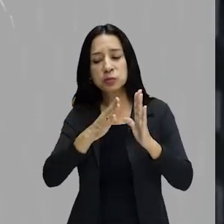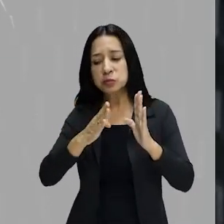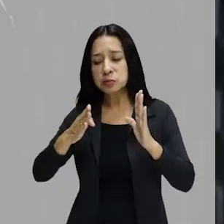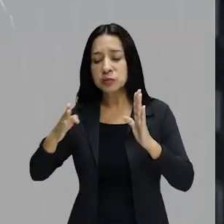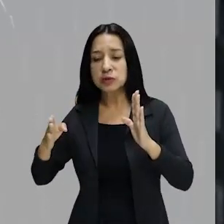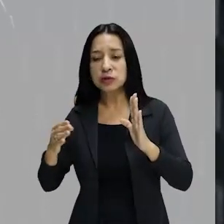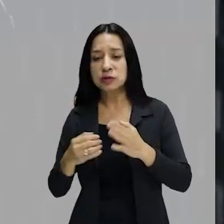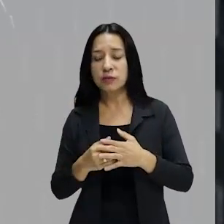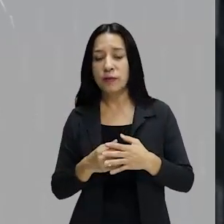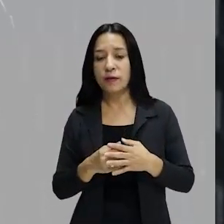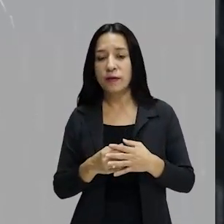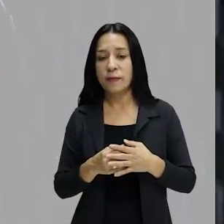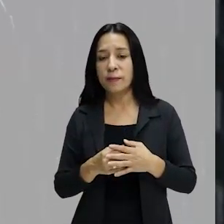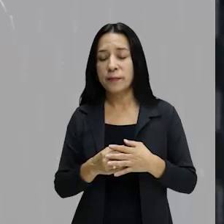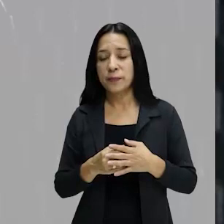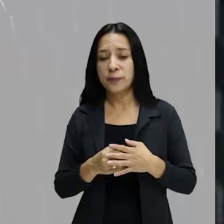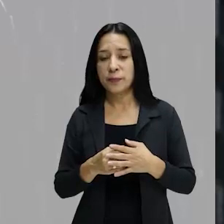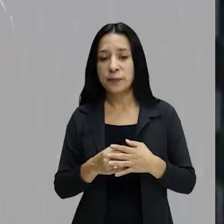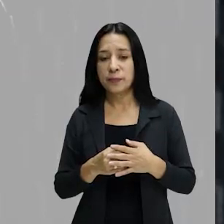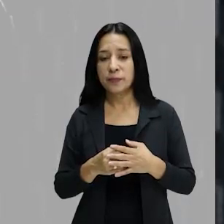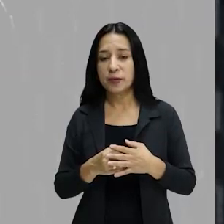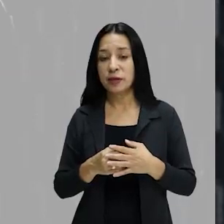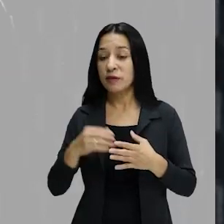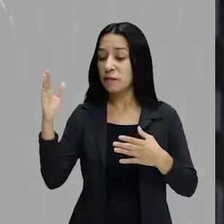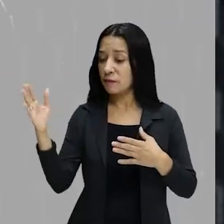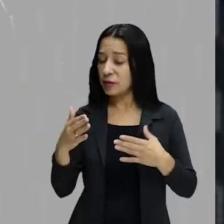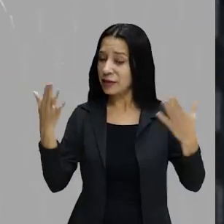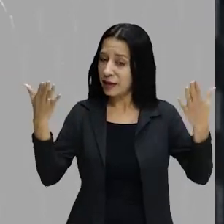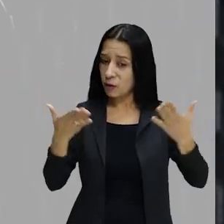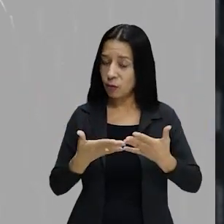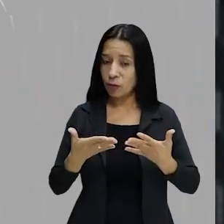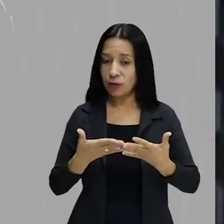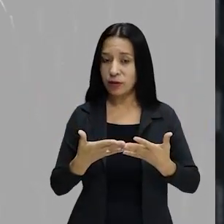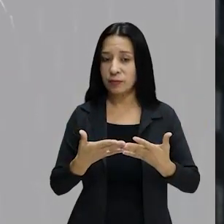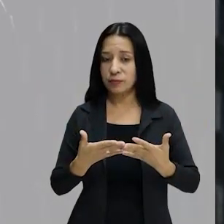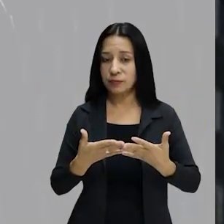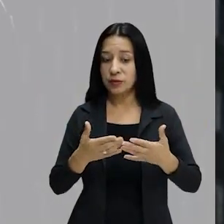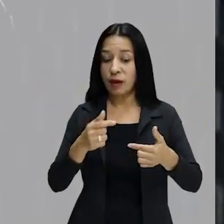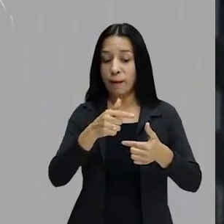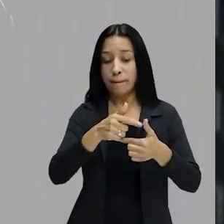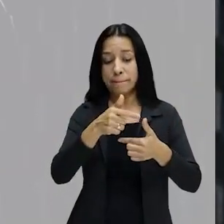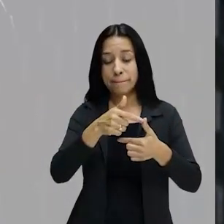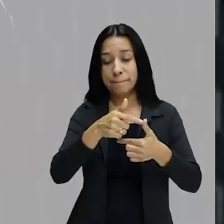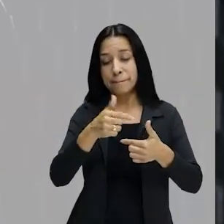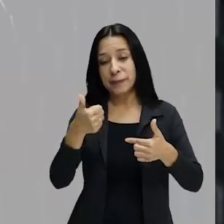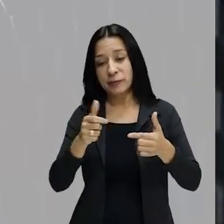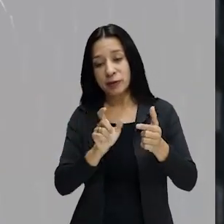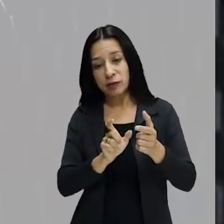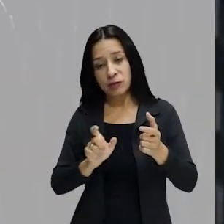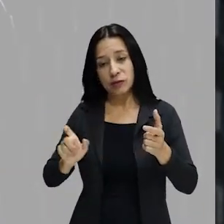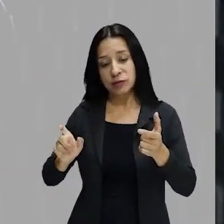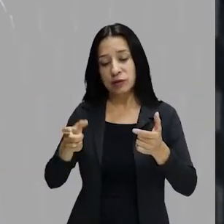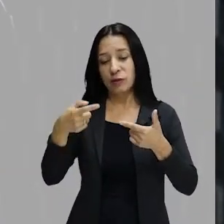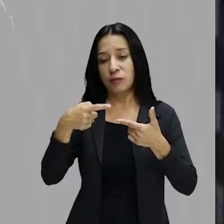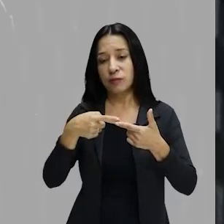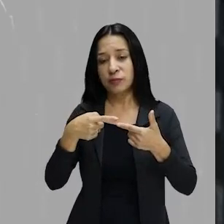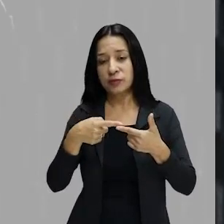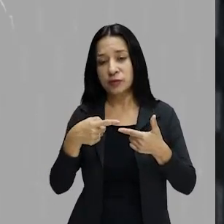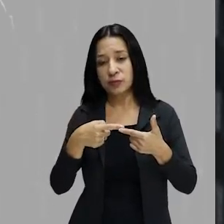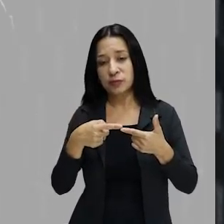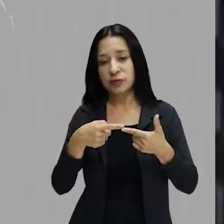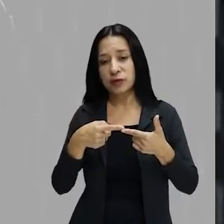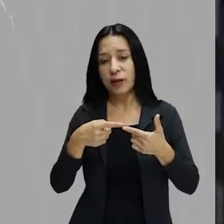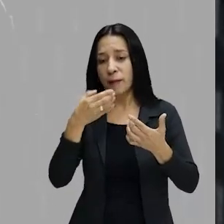Venha você agora. Primeira oração. Você perderá a vez de jogar, porque o sujeito está